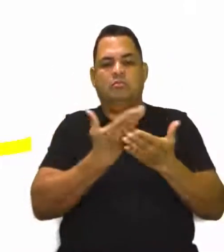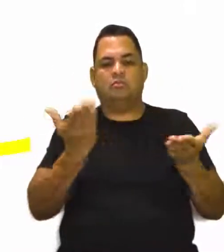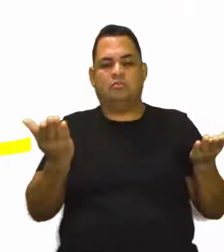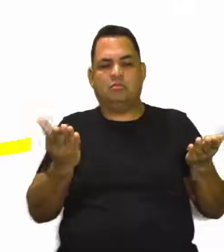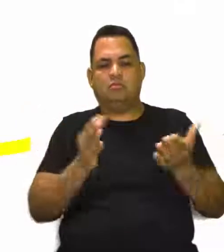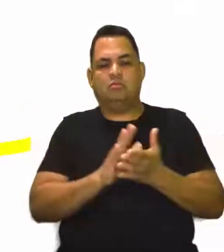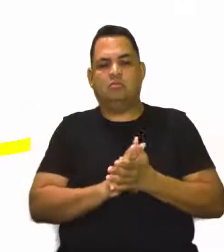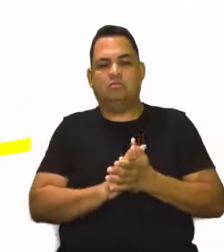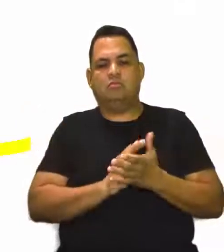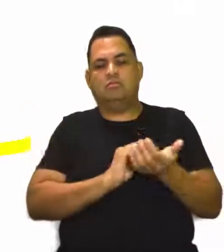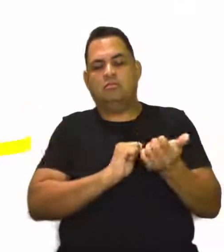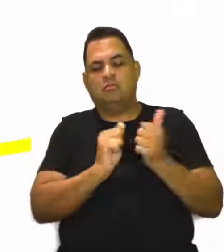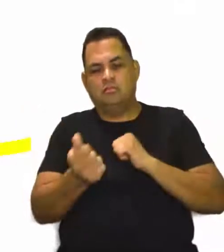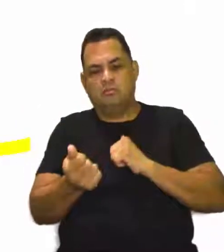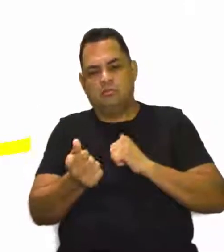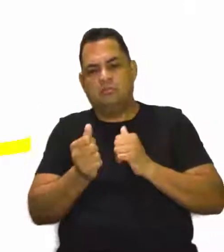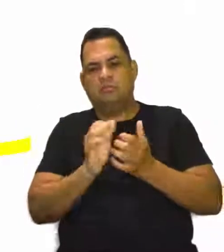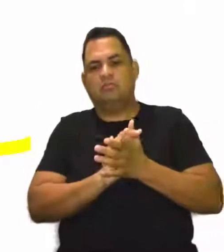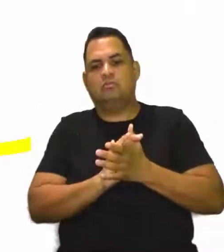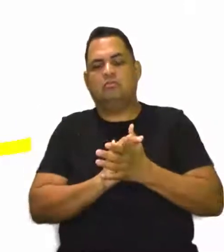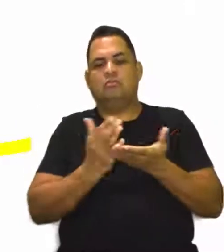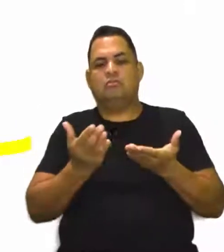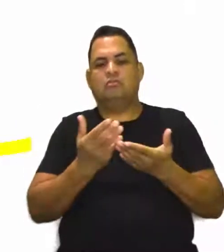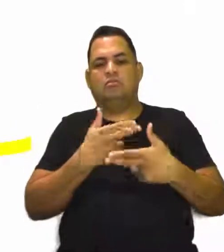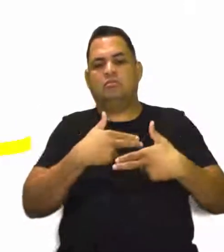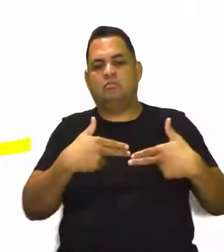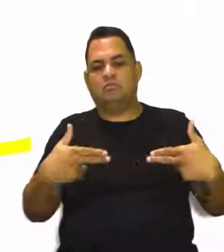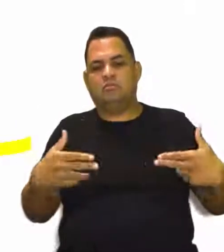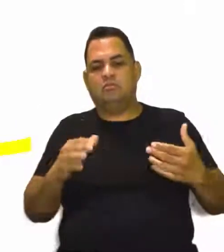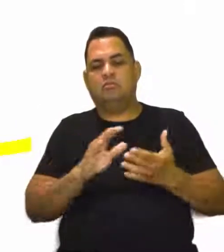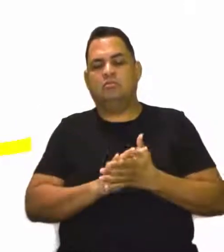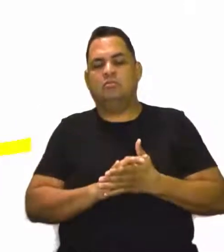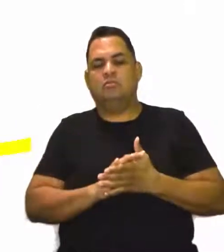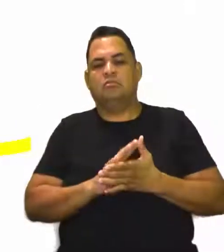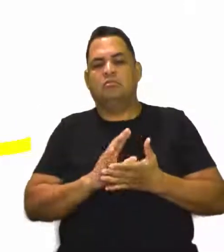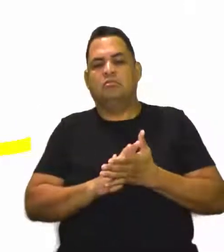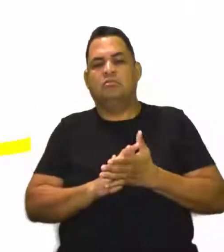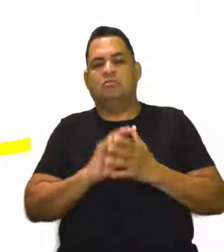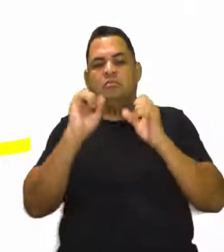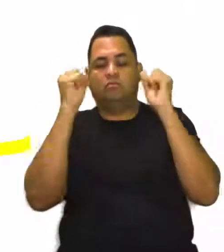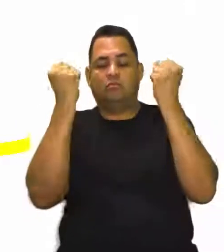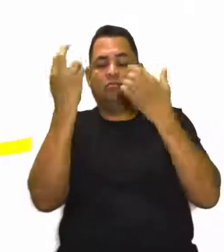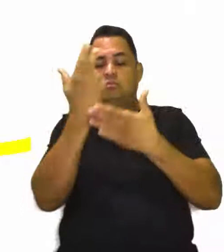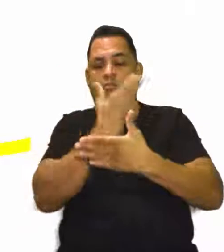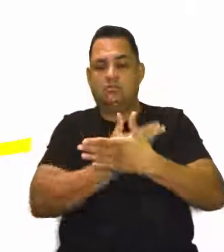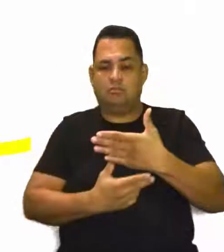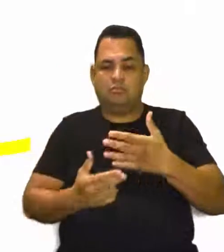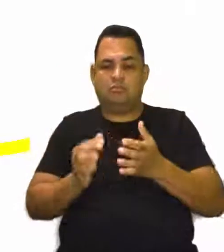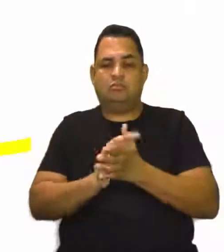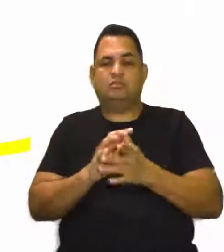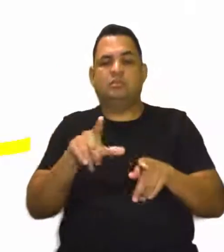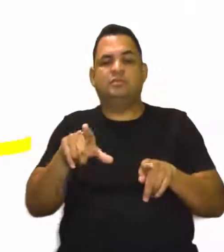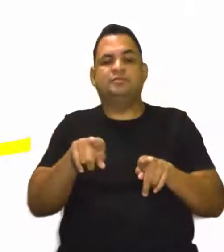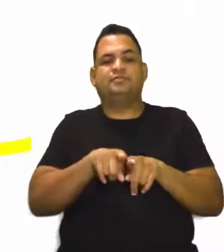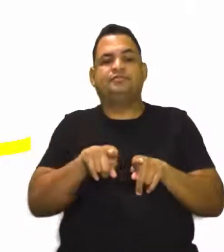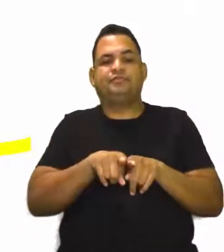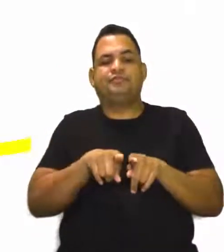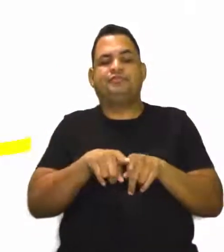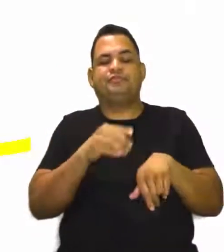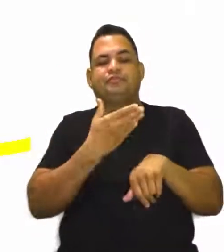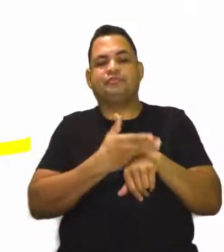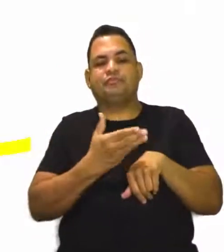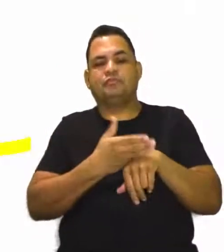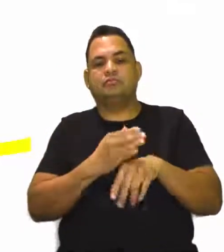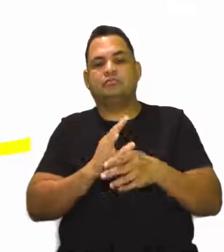lá os jogos, os esportes de aventura, a ginástica, nós temos lá também as